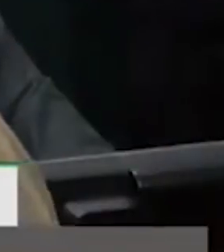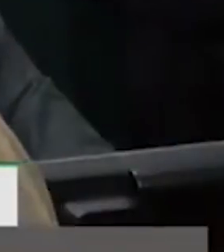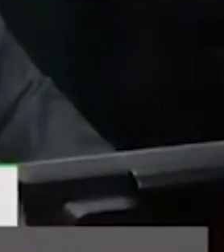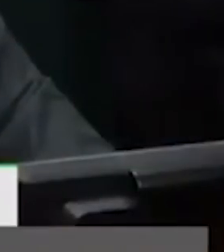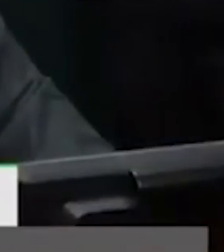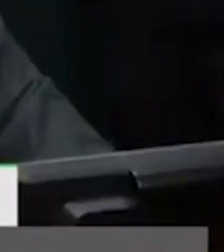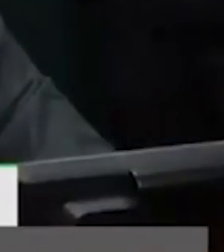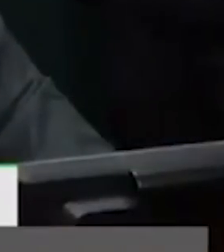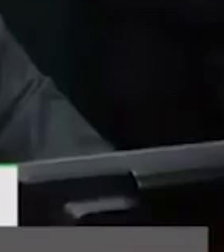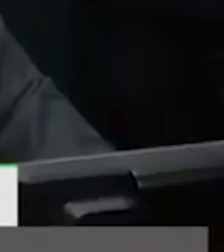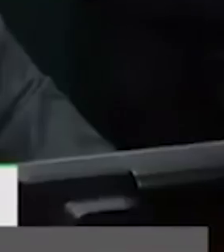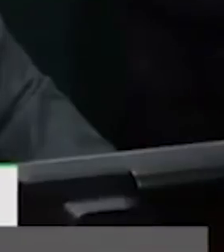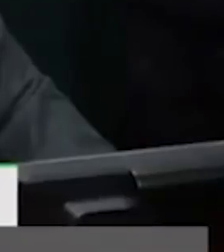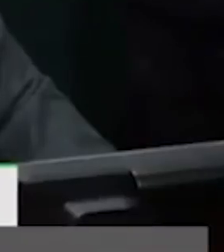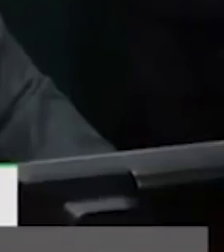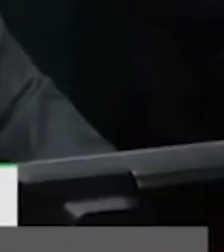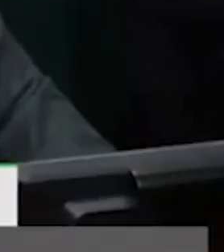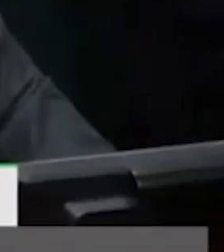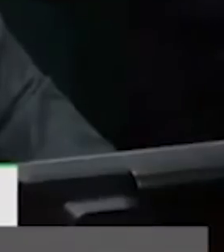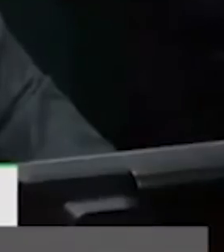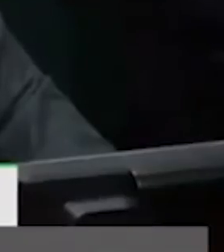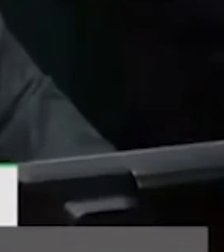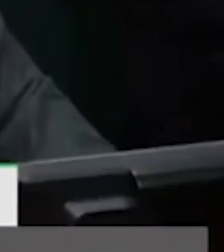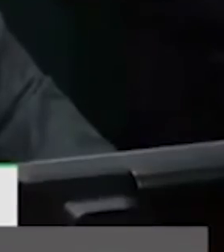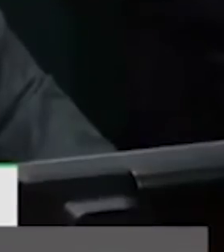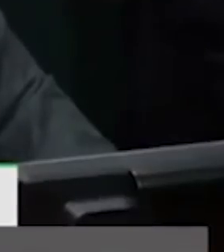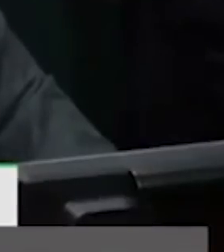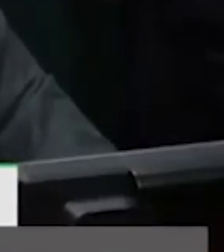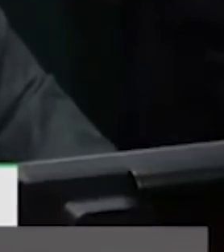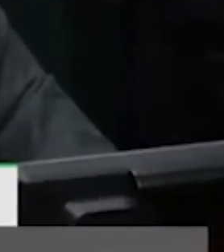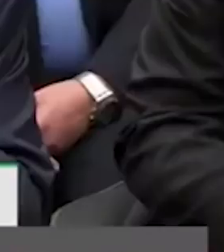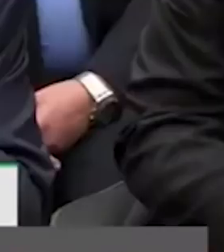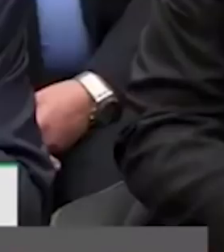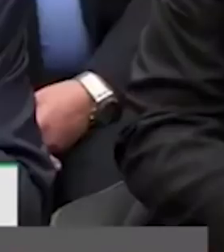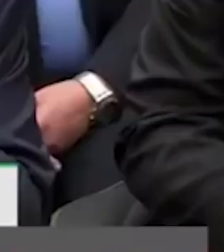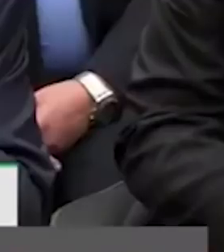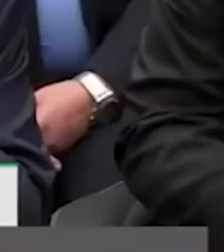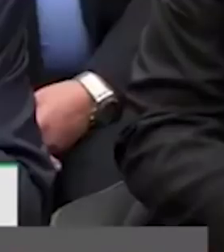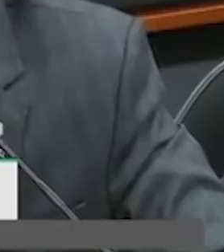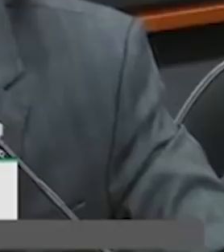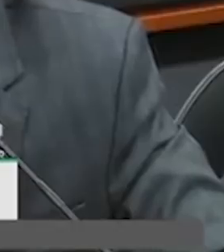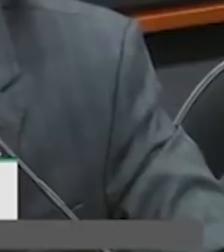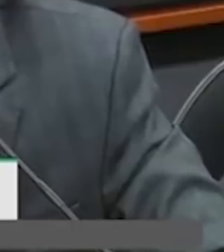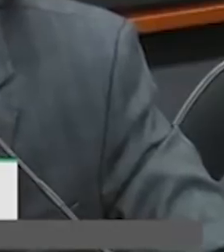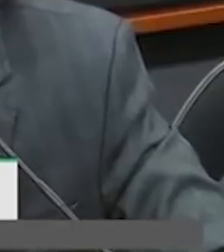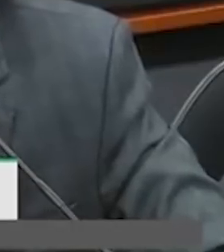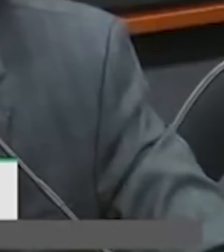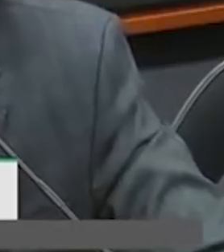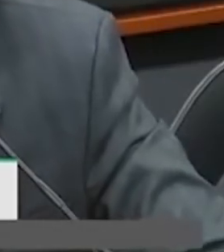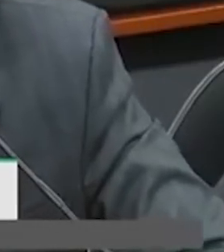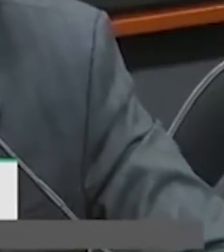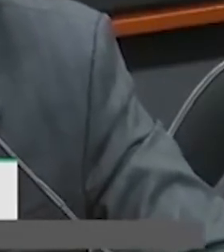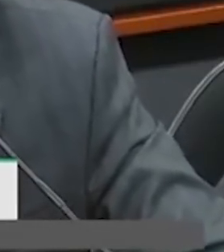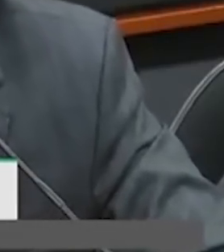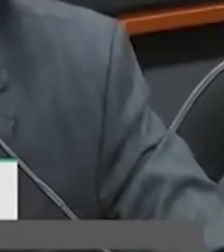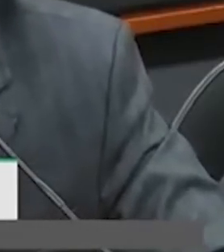não está sozinho aqui dentro dessa casa. O senhor tem apoiadores, a reforma previdenciária tem apoiadores. Não é aqui no parlamento que a gente vai gerar